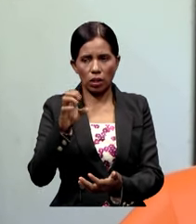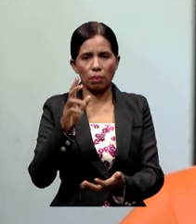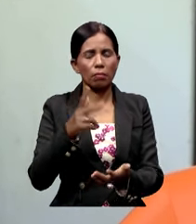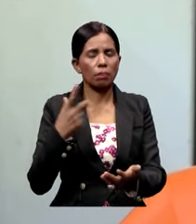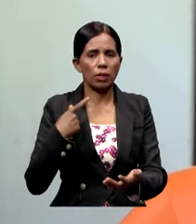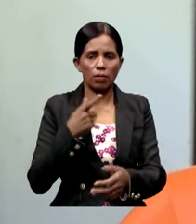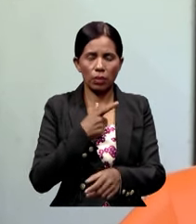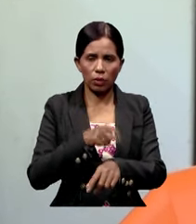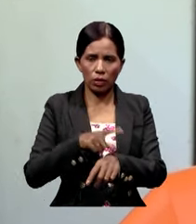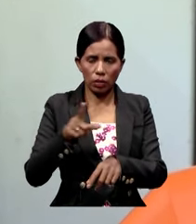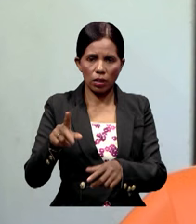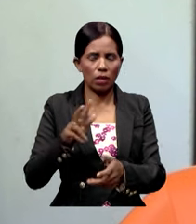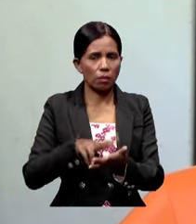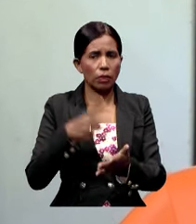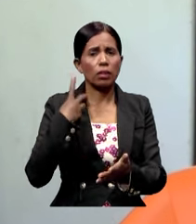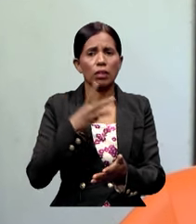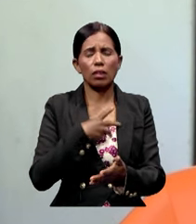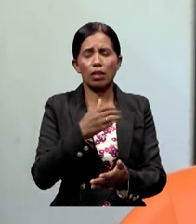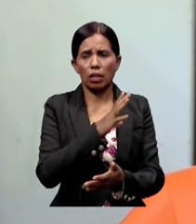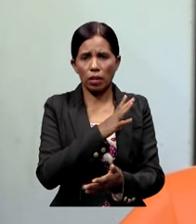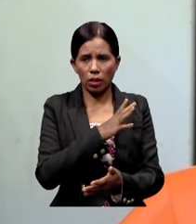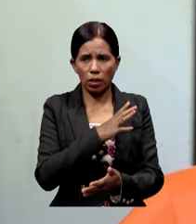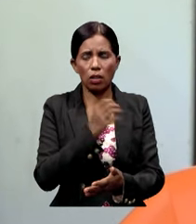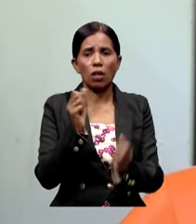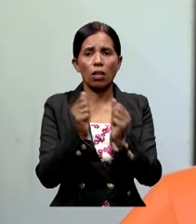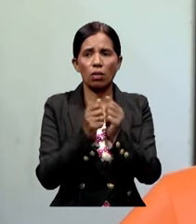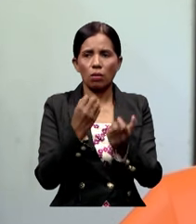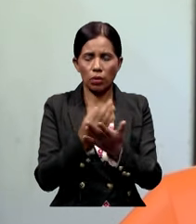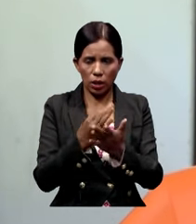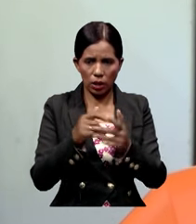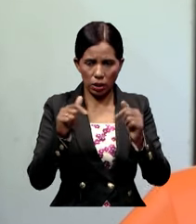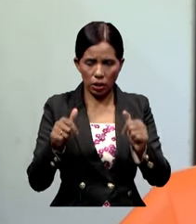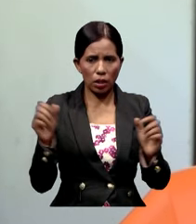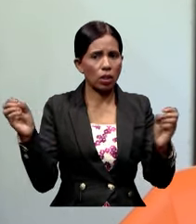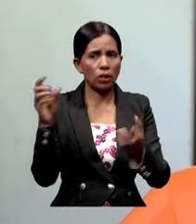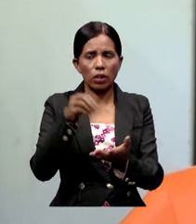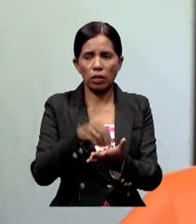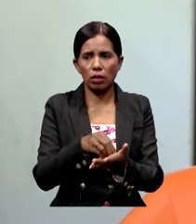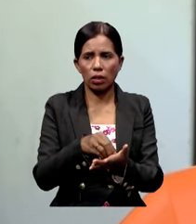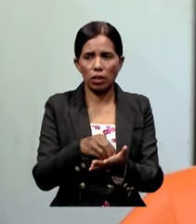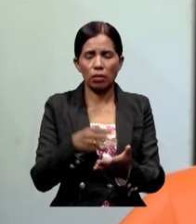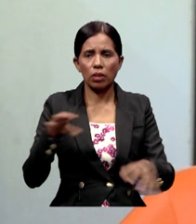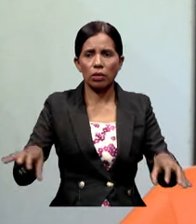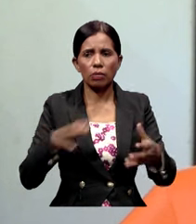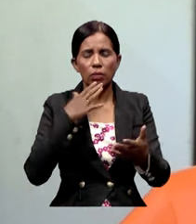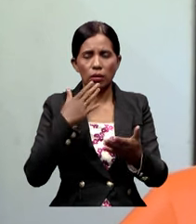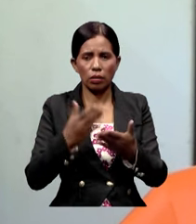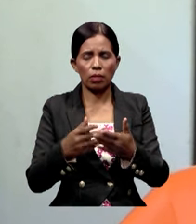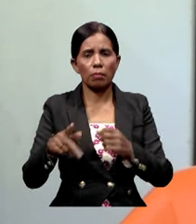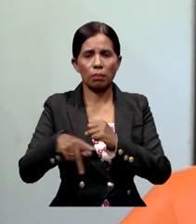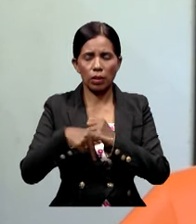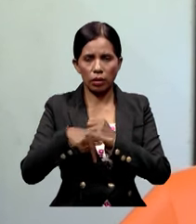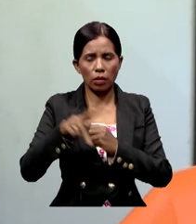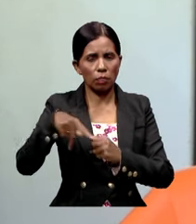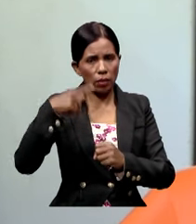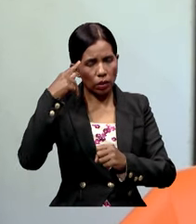não o governo executa. Te espera que ataca o orçamento, né? Lá está tu garante de bem-estar máquina do partido político ou